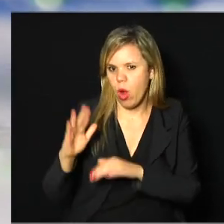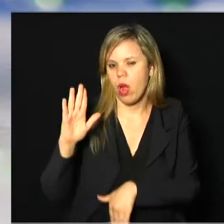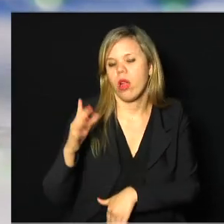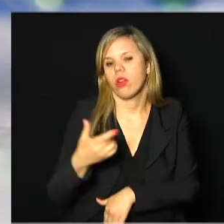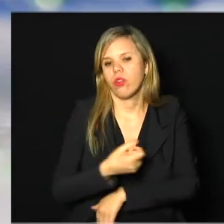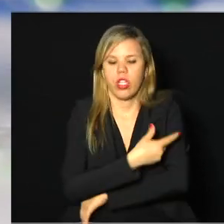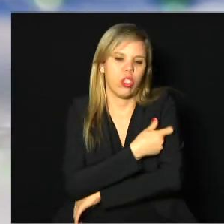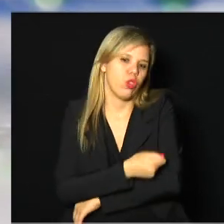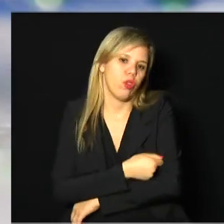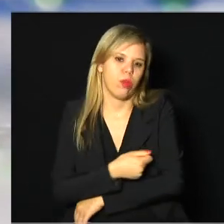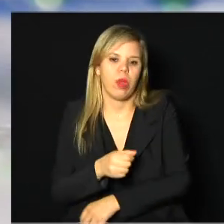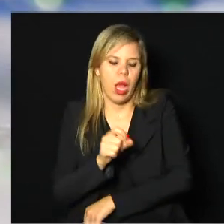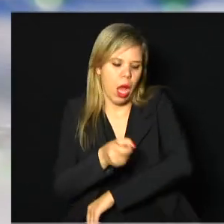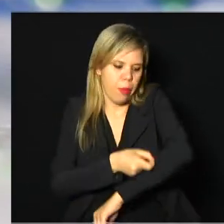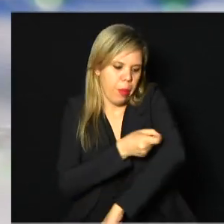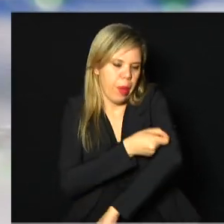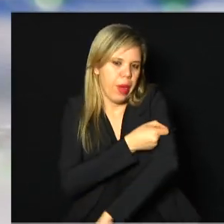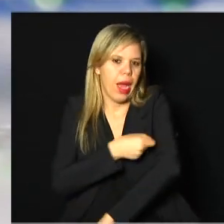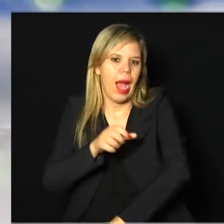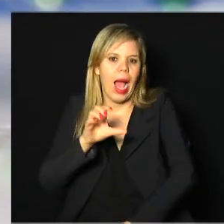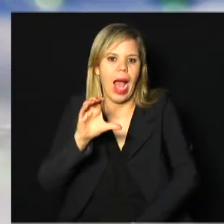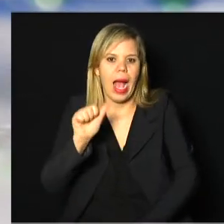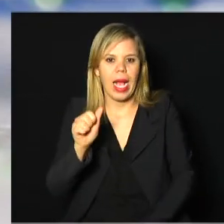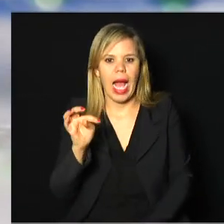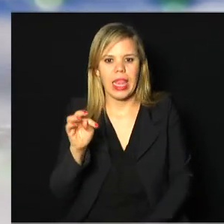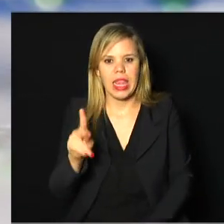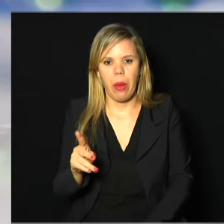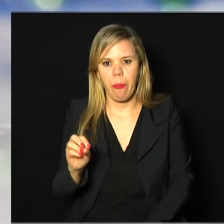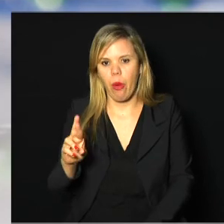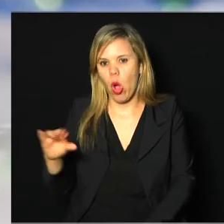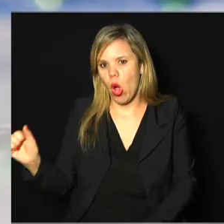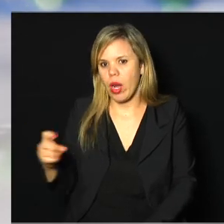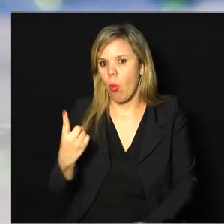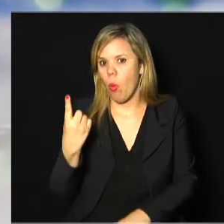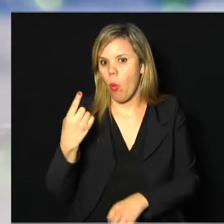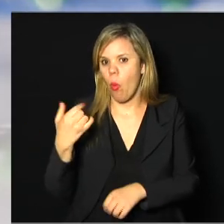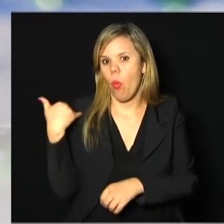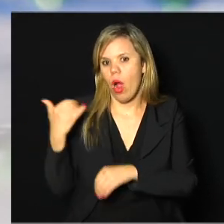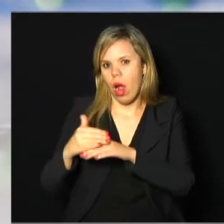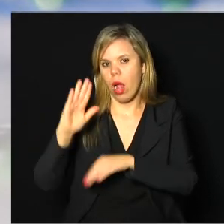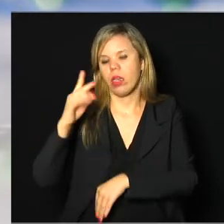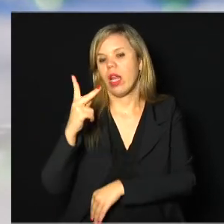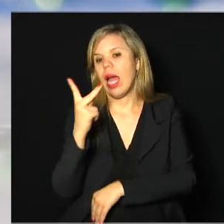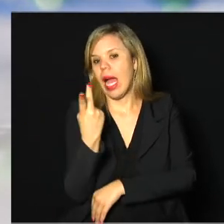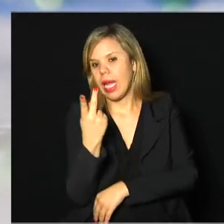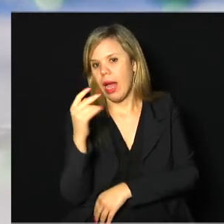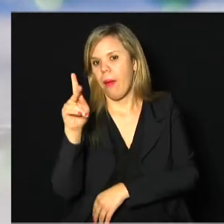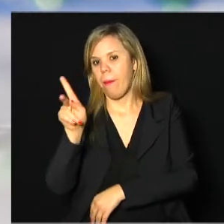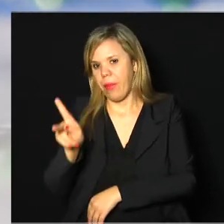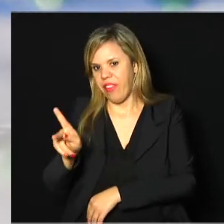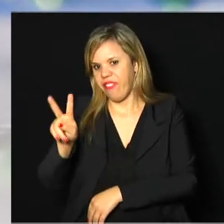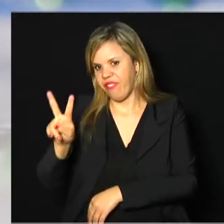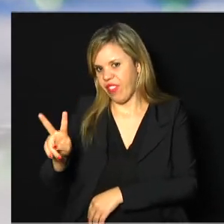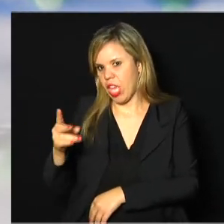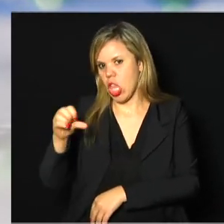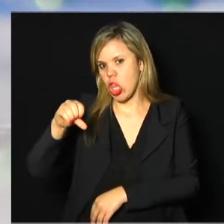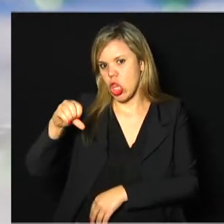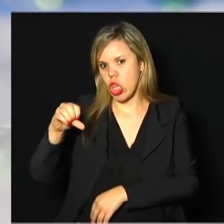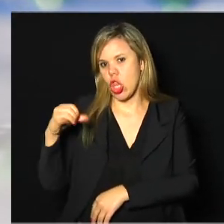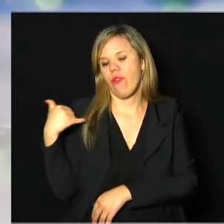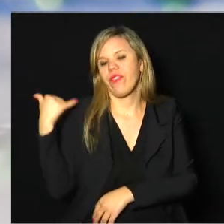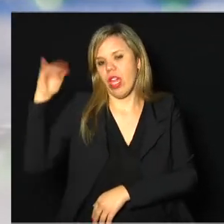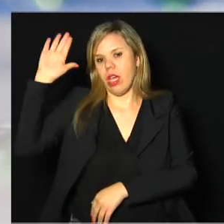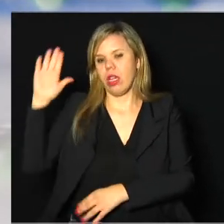toma, né? A de catapora, como regra, também é só acima de 1 aninho. HPV é acima de 9 anos,